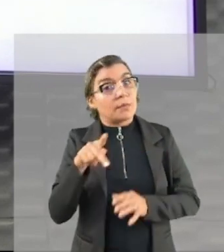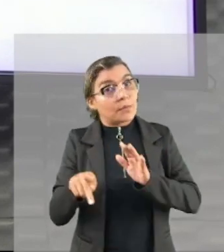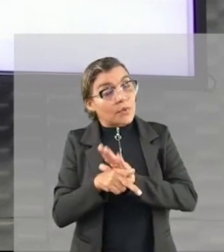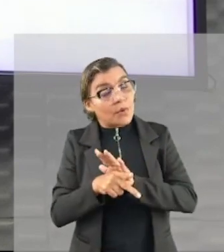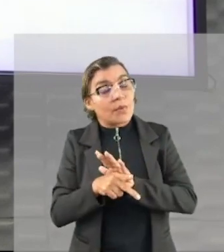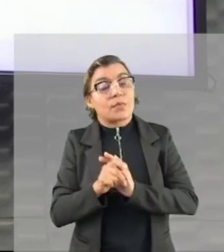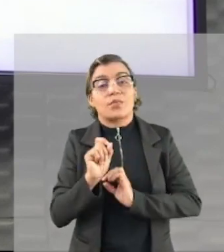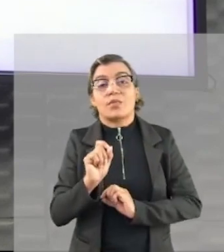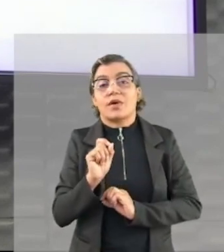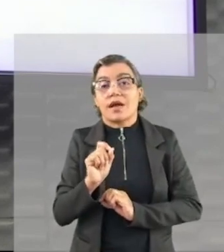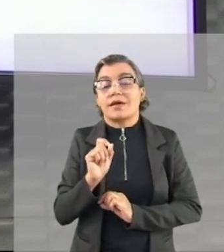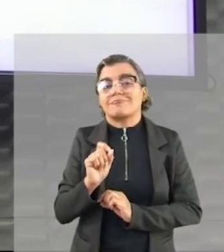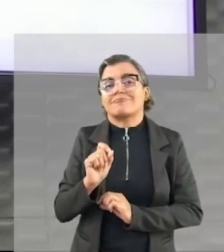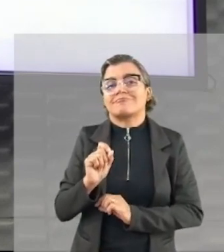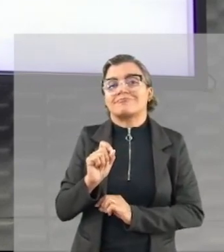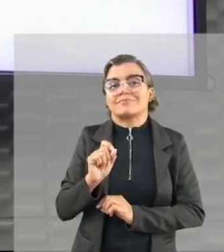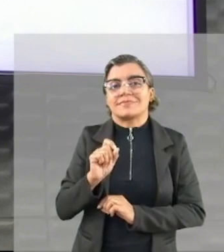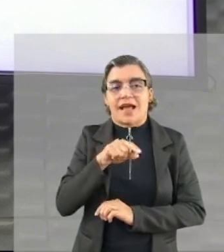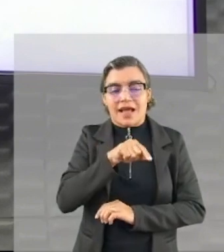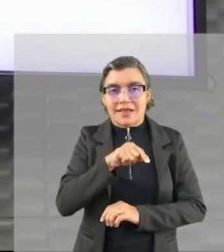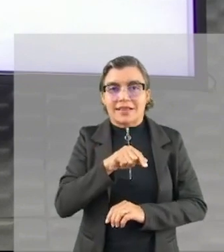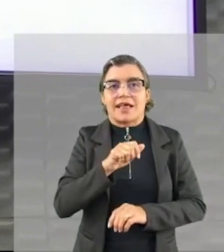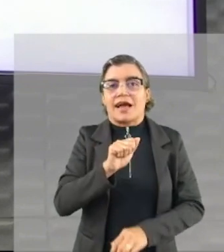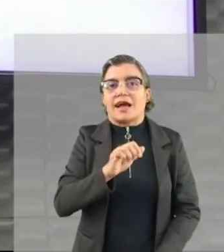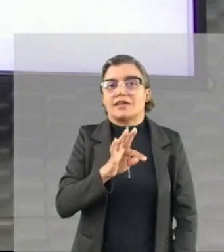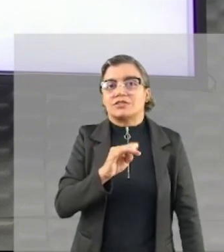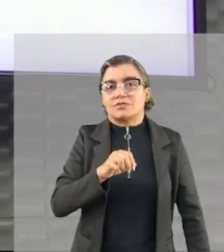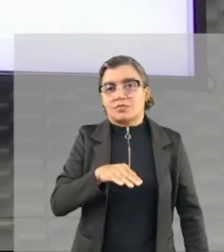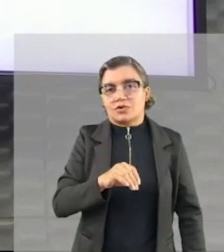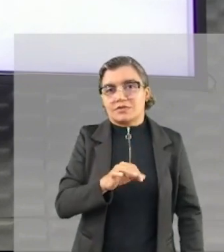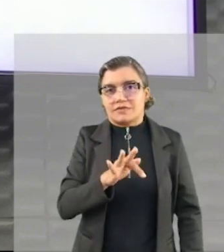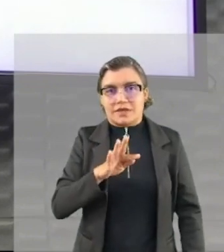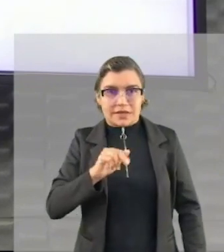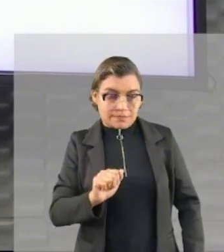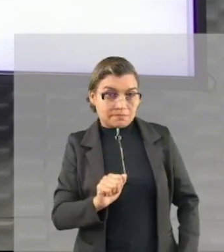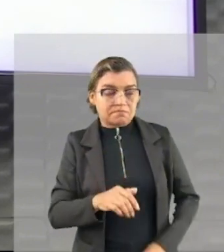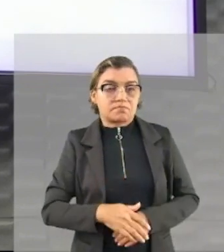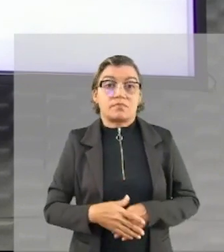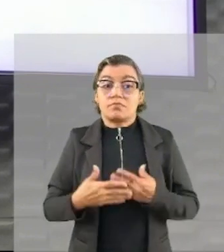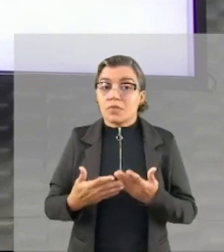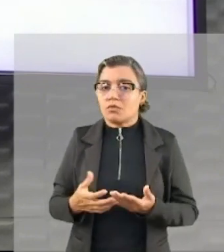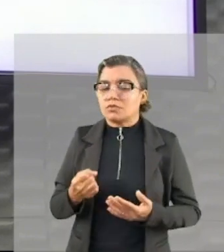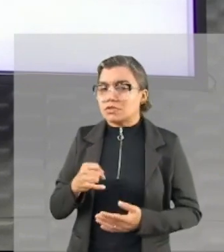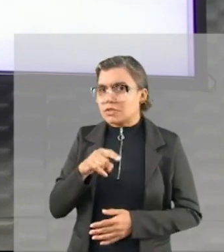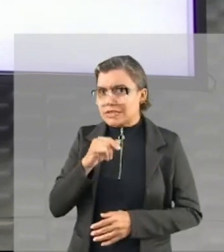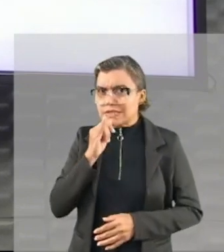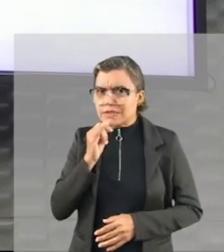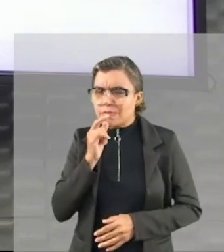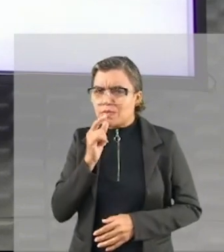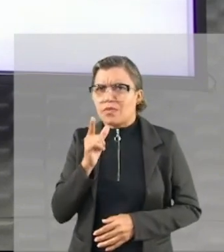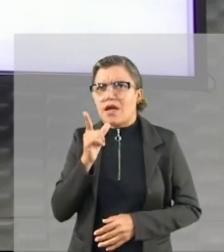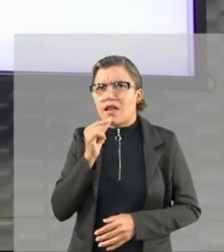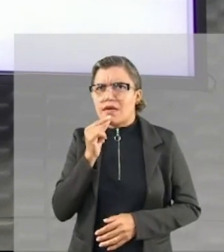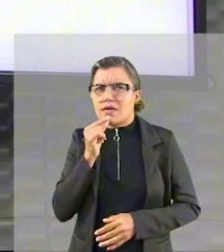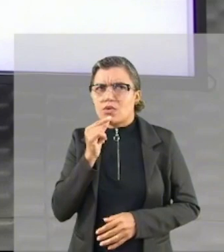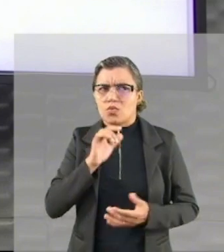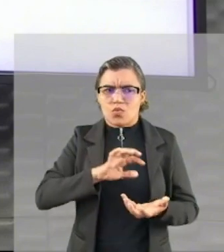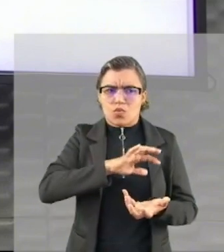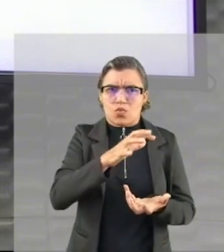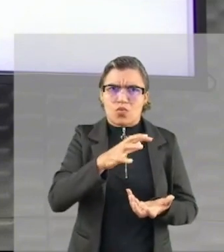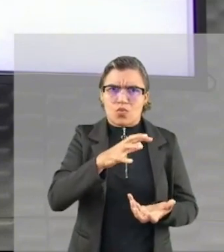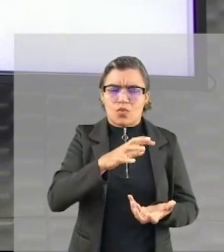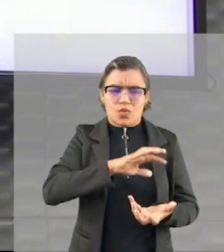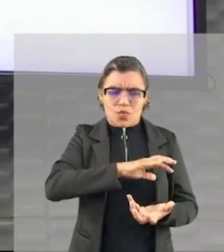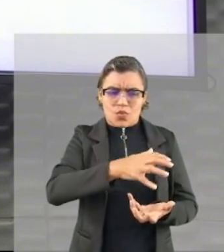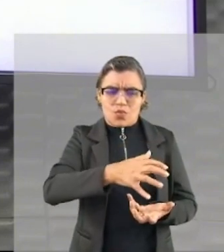de convecção. Então, se você aquecer um líquido pela parte inferior dele, ele vai gerar essas correntes de convecção.